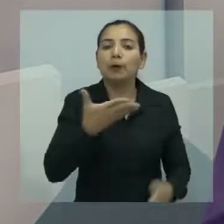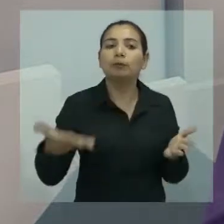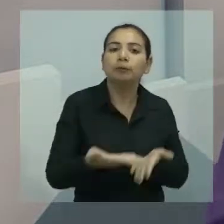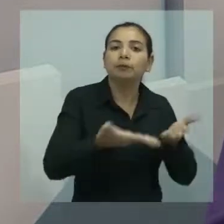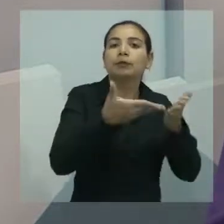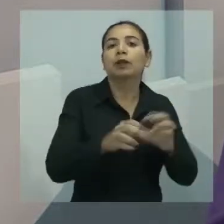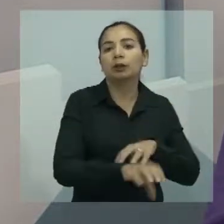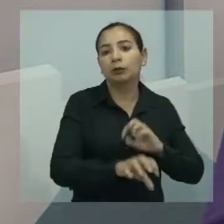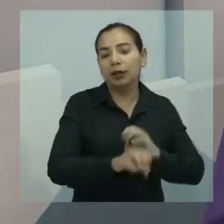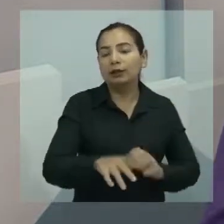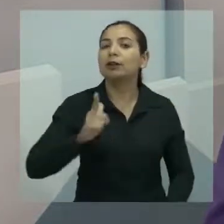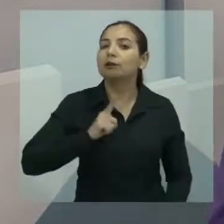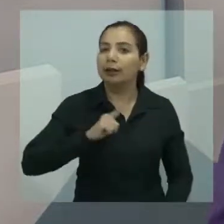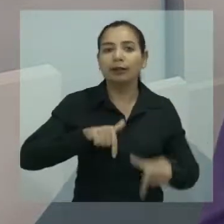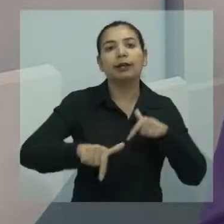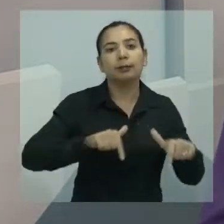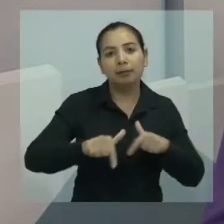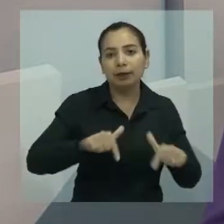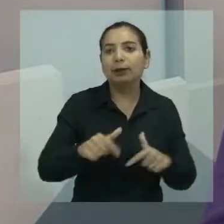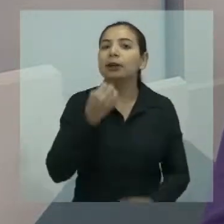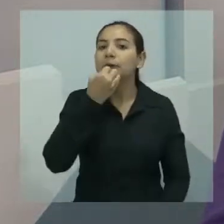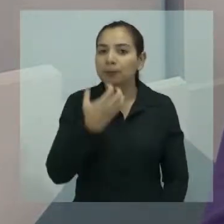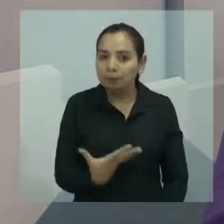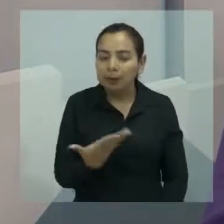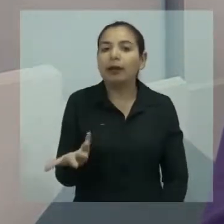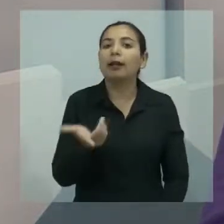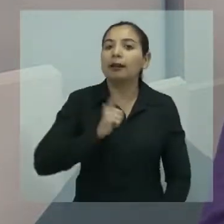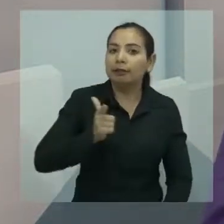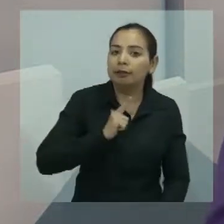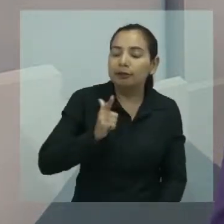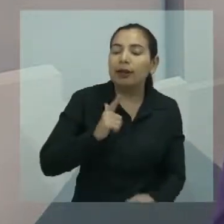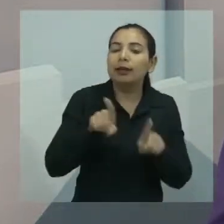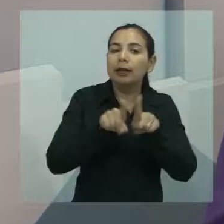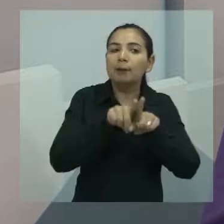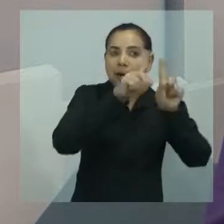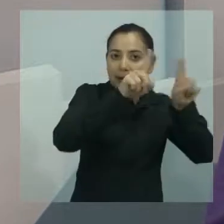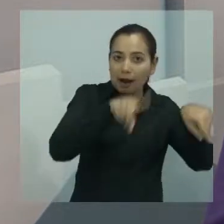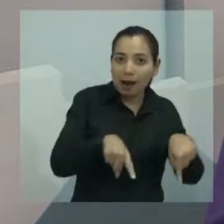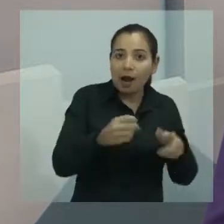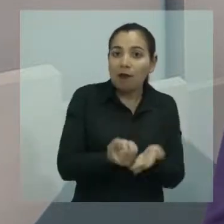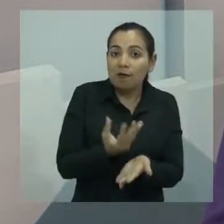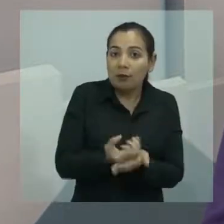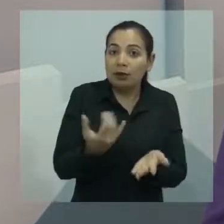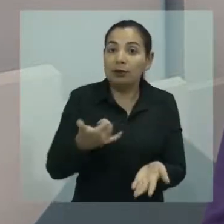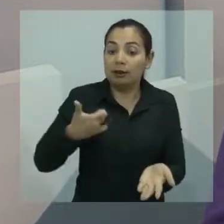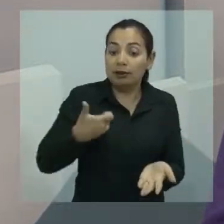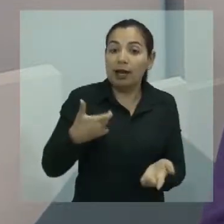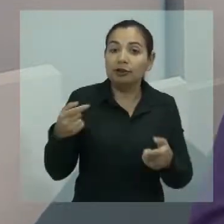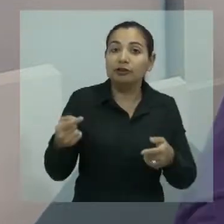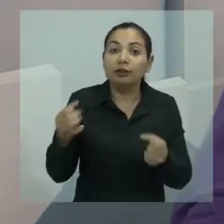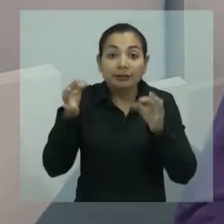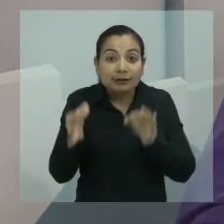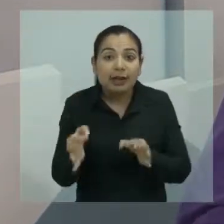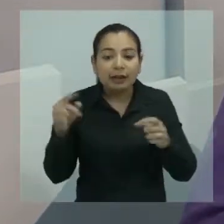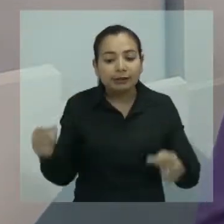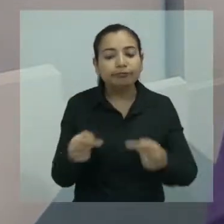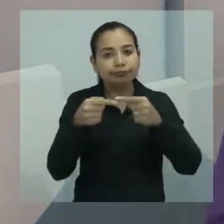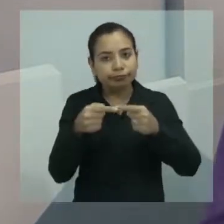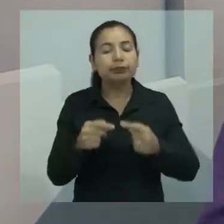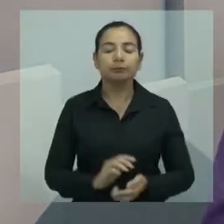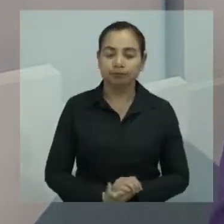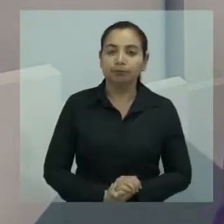esse crescimento quer dizer que a política de cooperação do estado e de todos os 184 municípios vem funcionando bem, com foco aí na